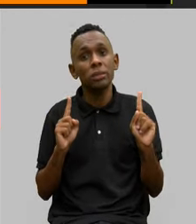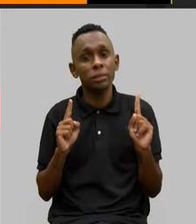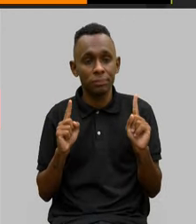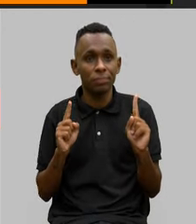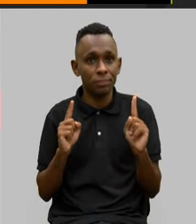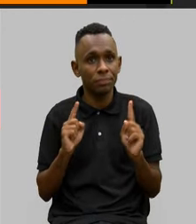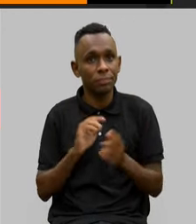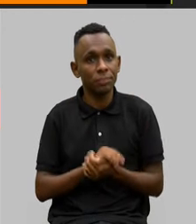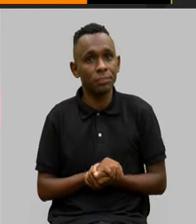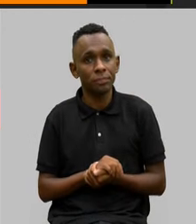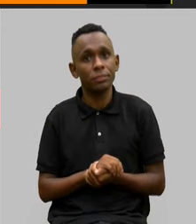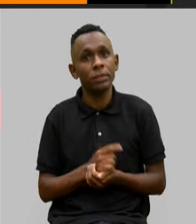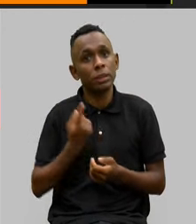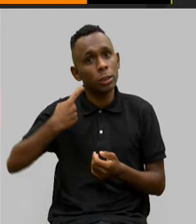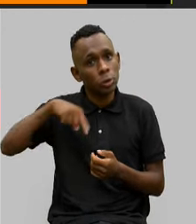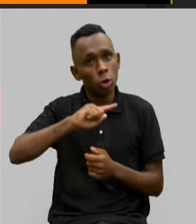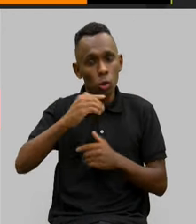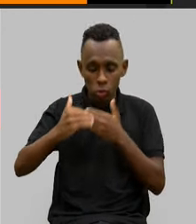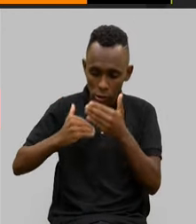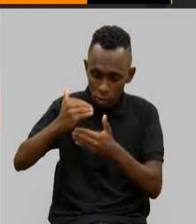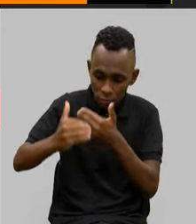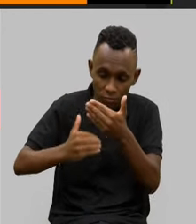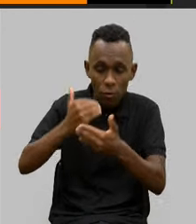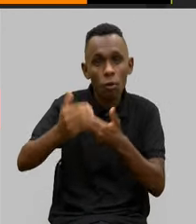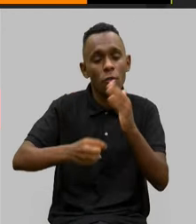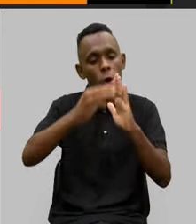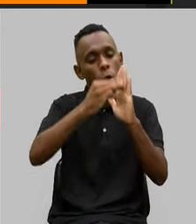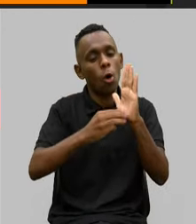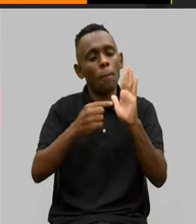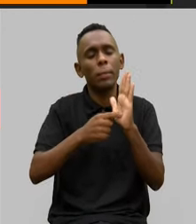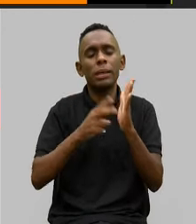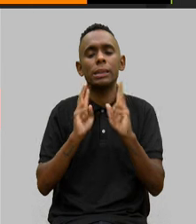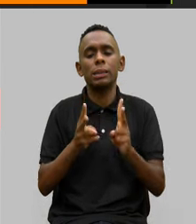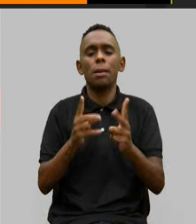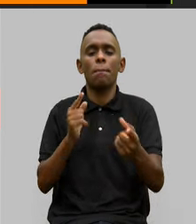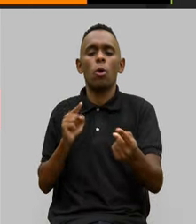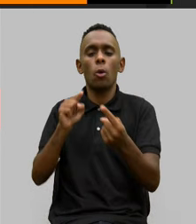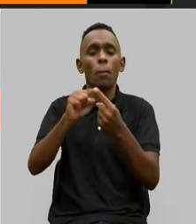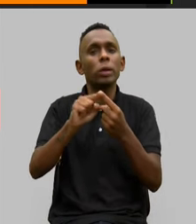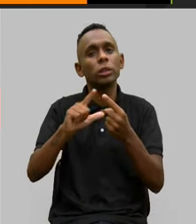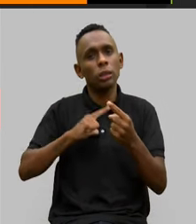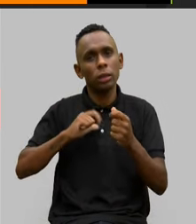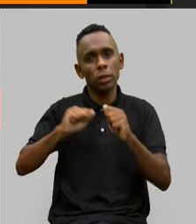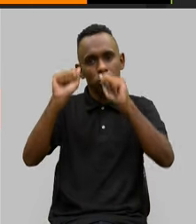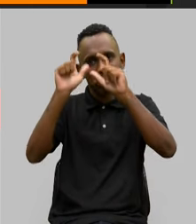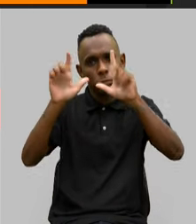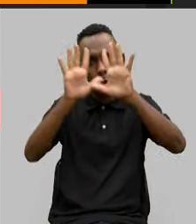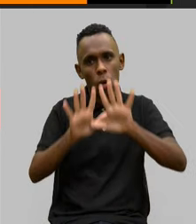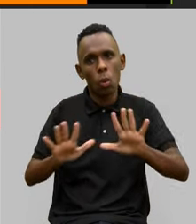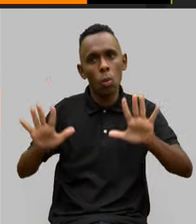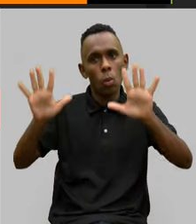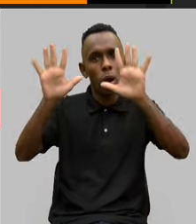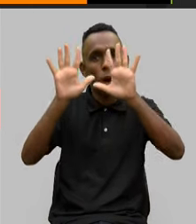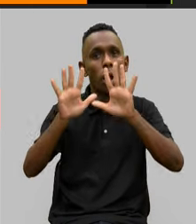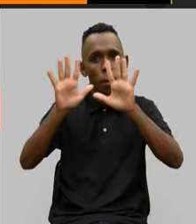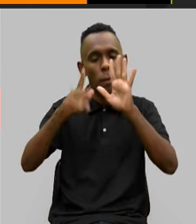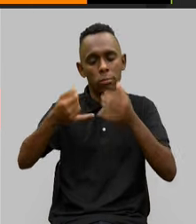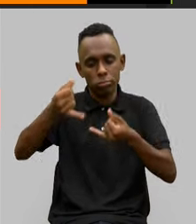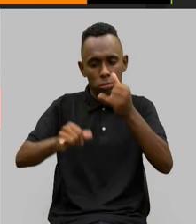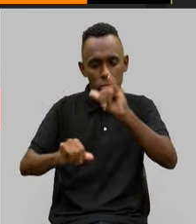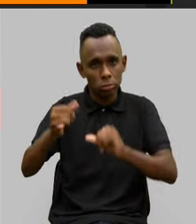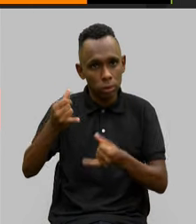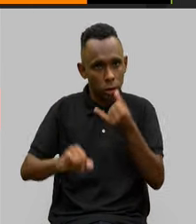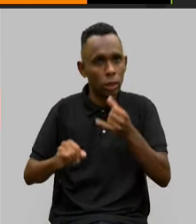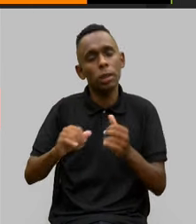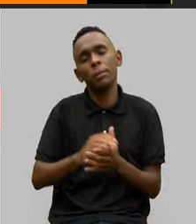eh a gente desenvolveu né Essa metodologia sempre visando aqui aí tem essa figura um a estrutura química Dr Derli